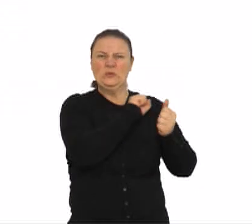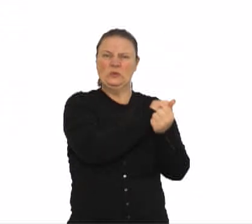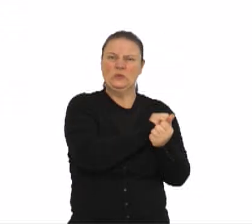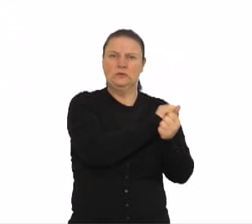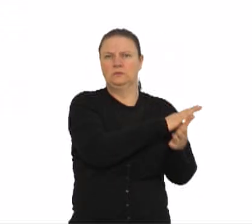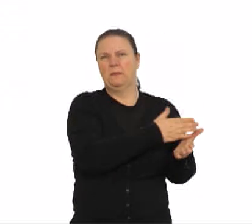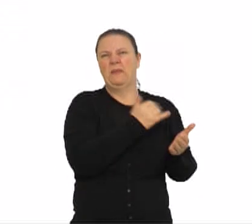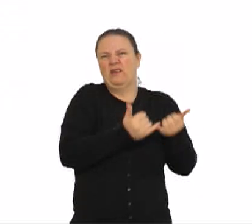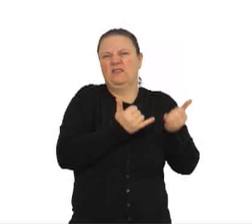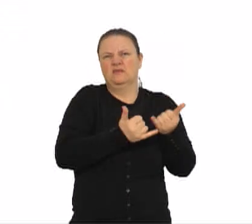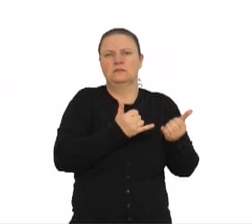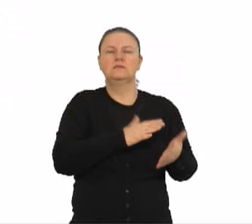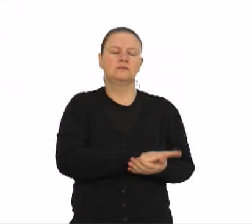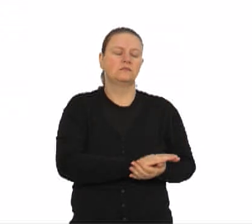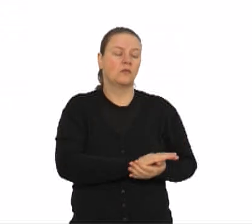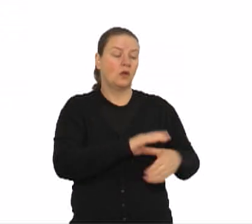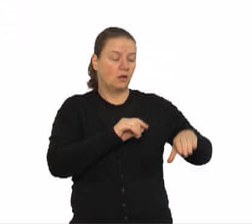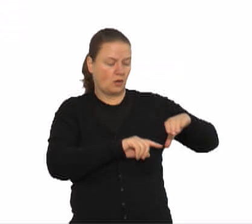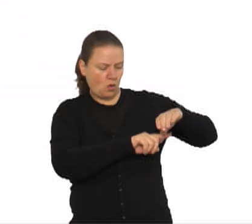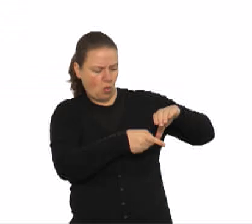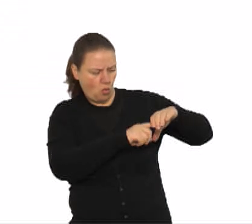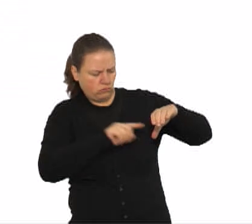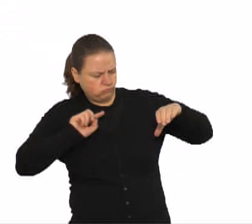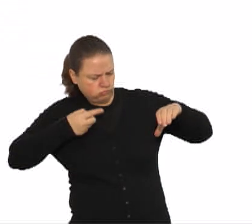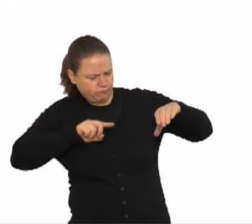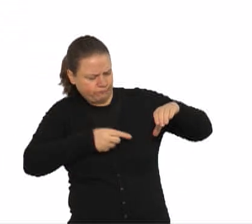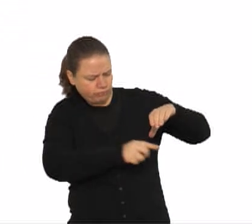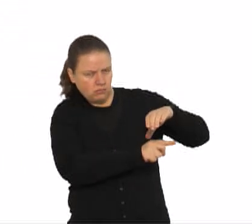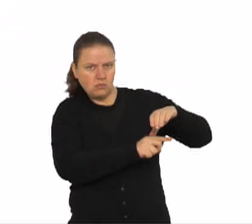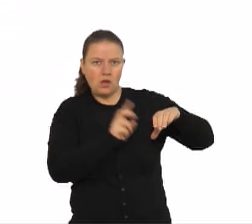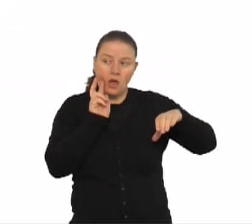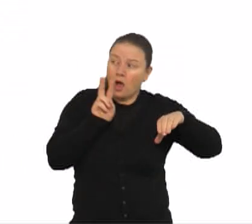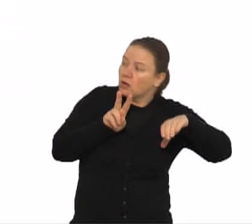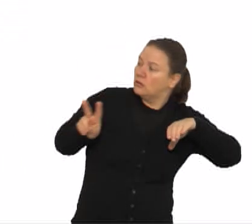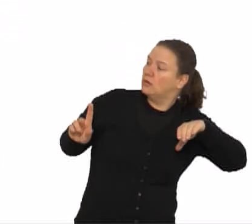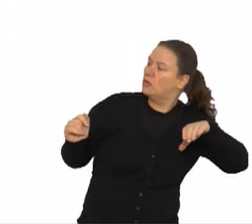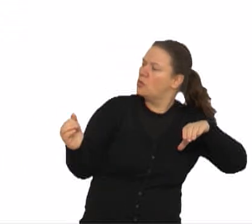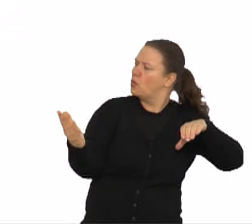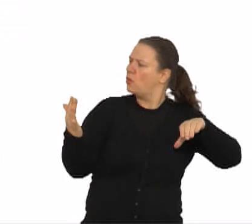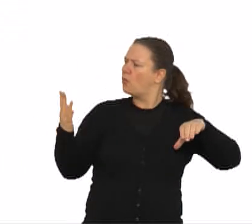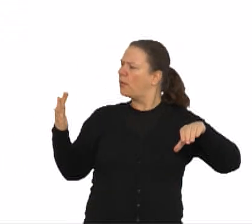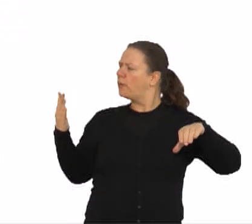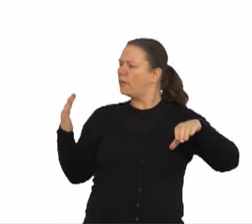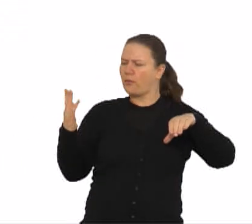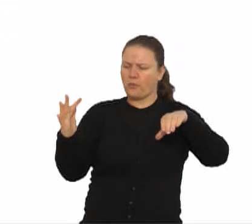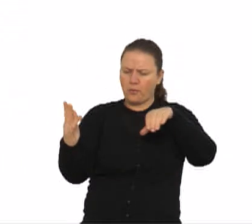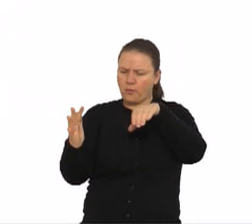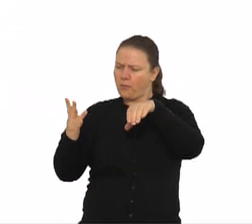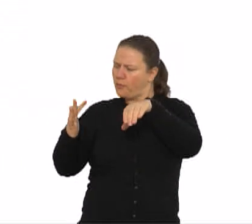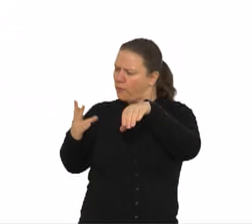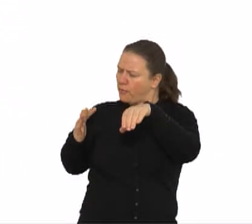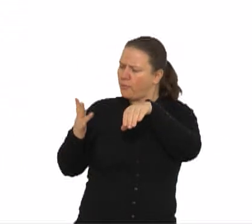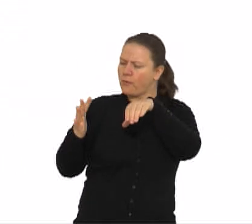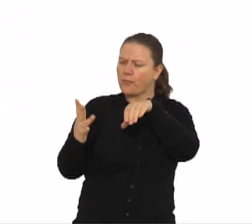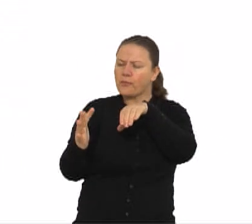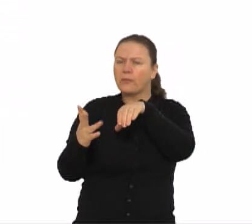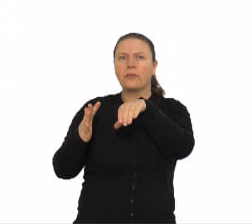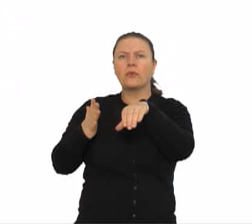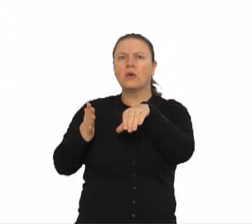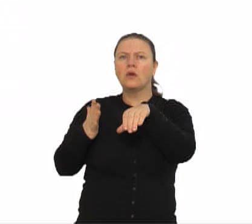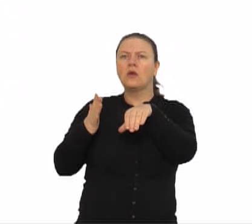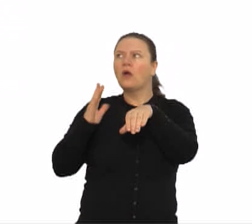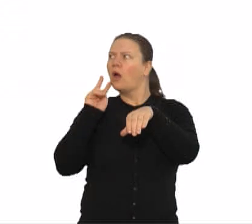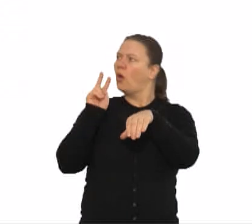entre o fogo e os prisioneiros, pessoas passando, mostrando algumas imagens que se refletem lá no